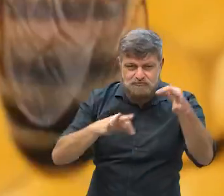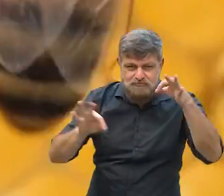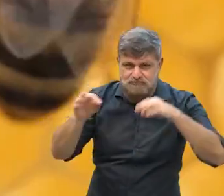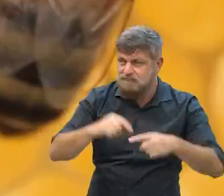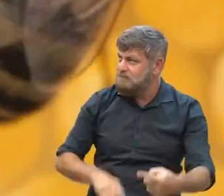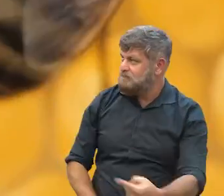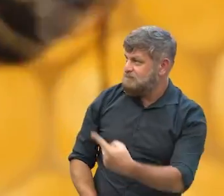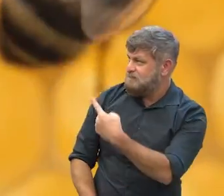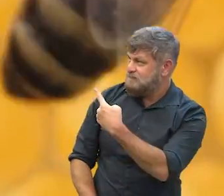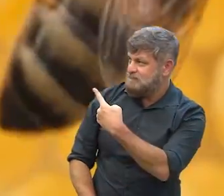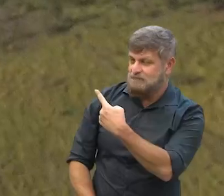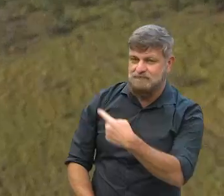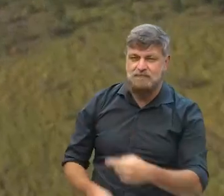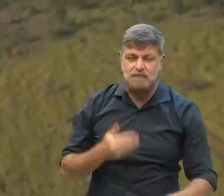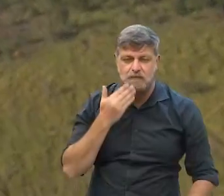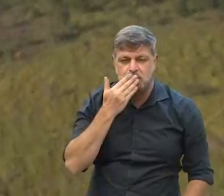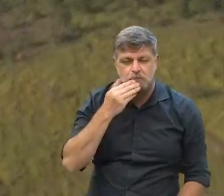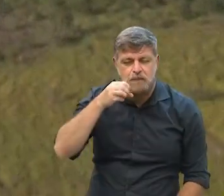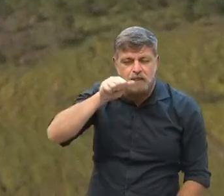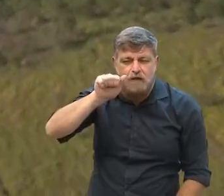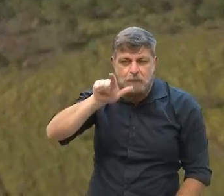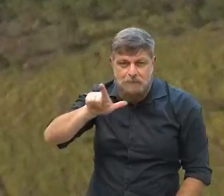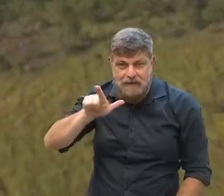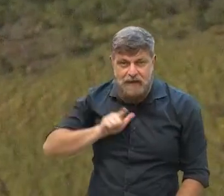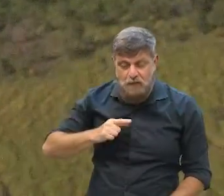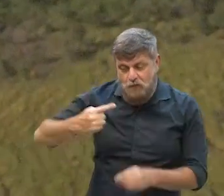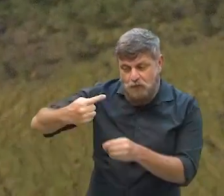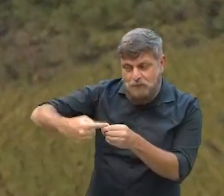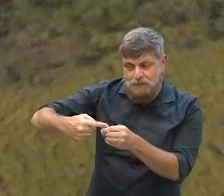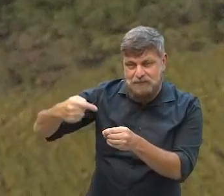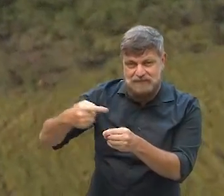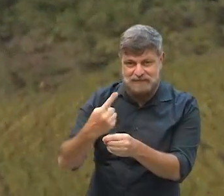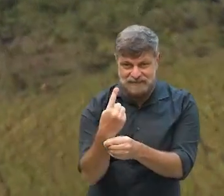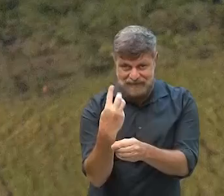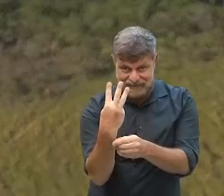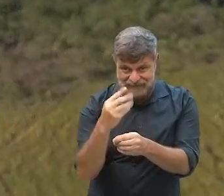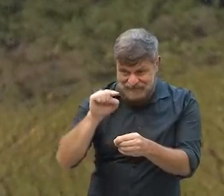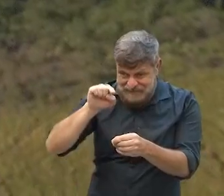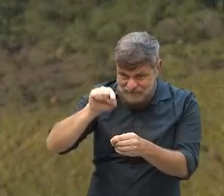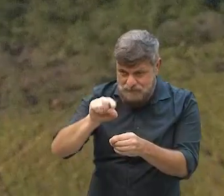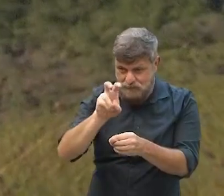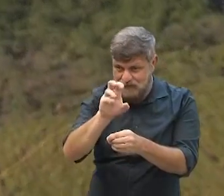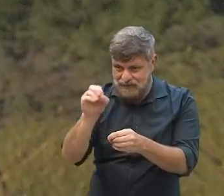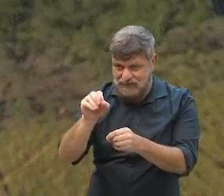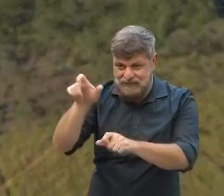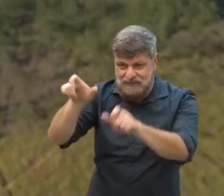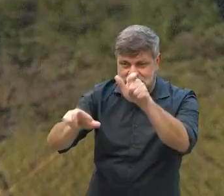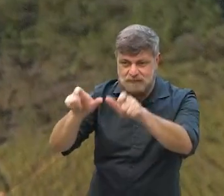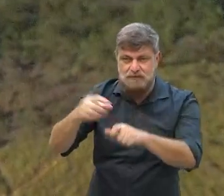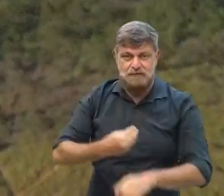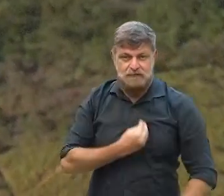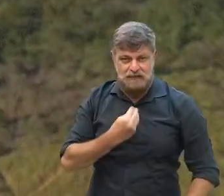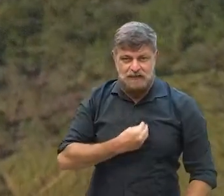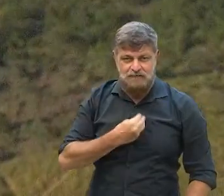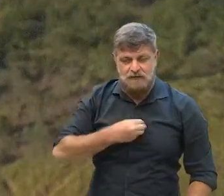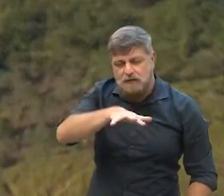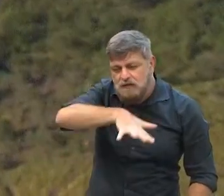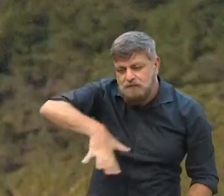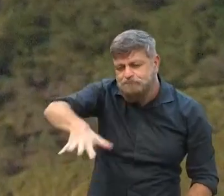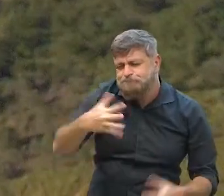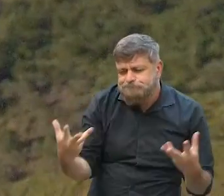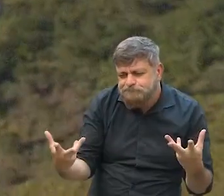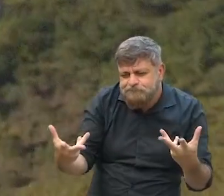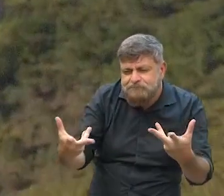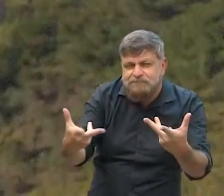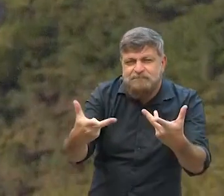produtoras de um dulcíssimo mel. Cidade de cerca de 13.500 habitantes, que fica em uma região privilegiada,